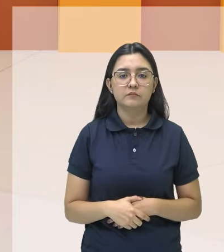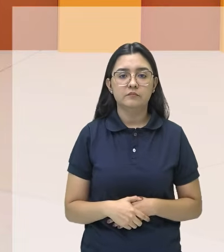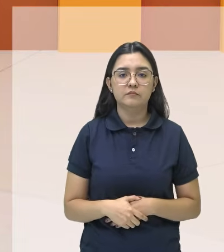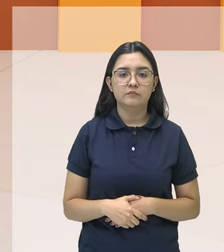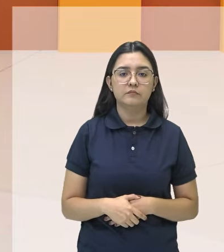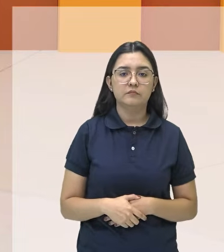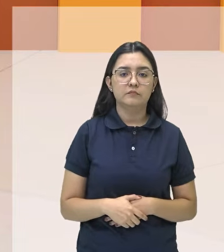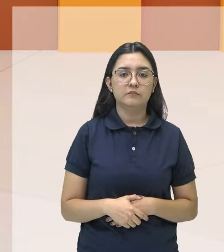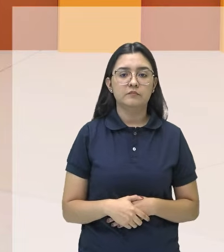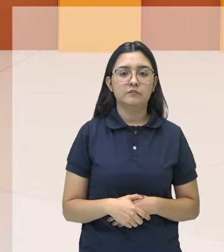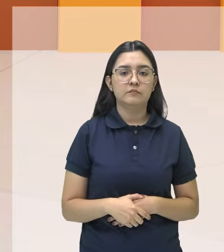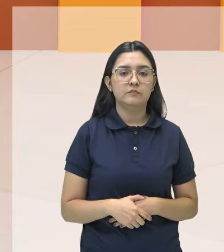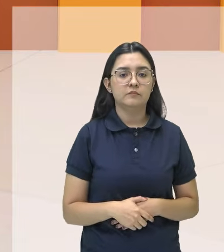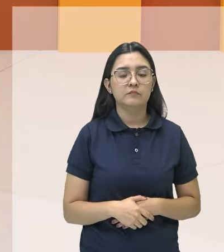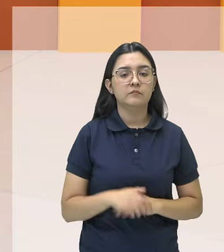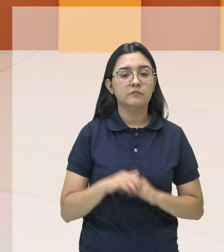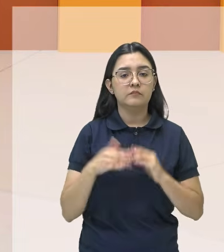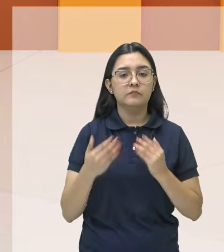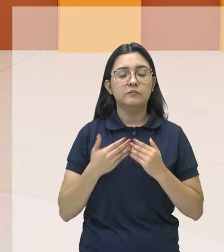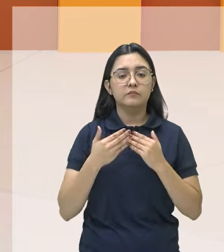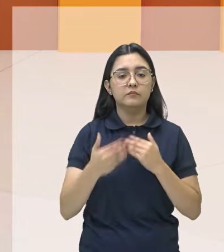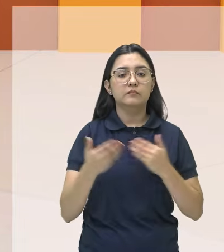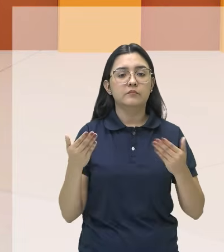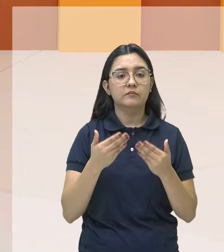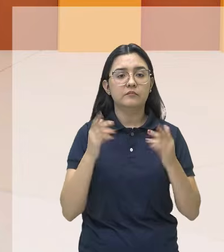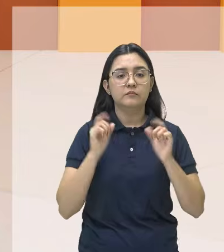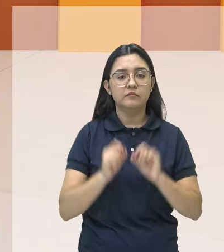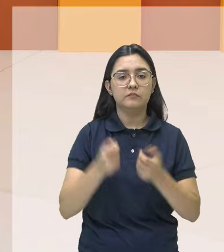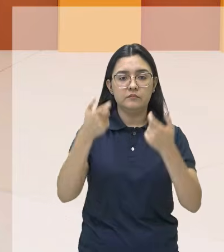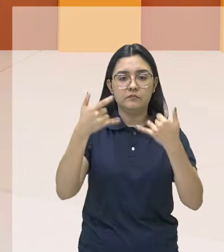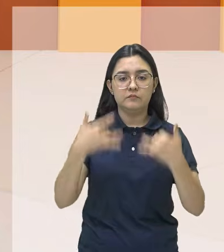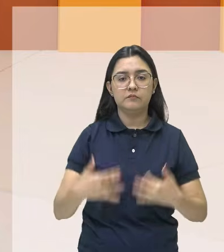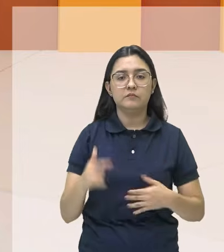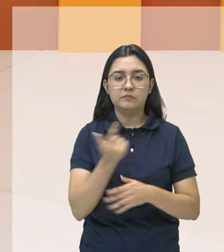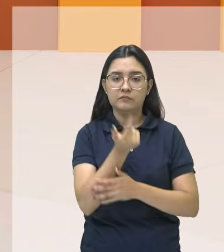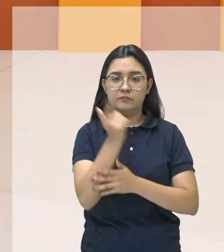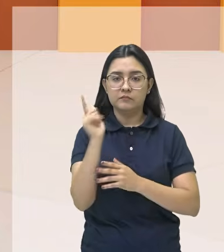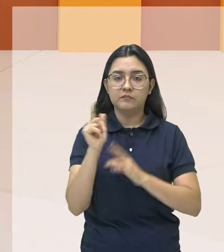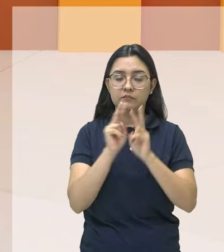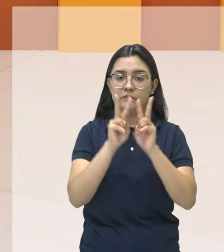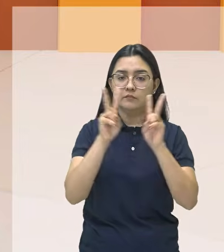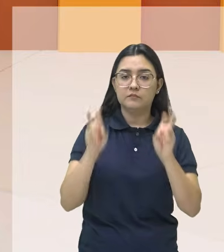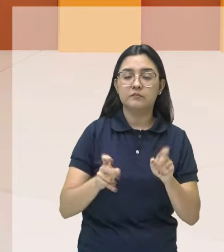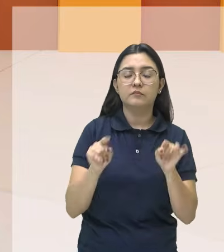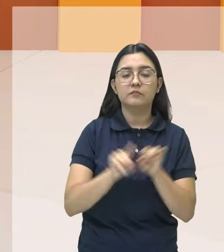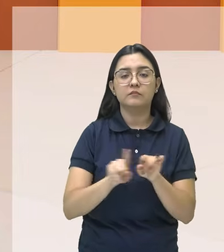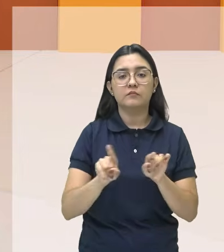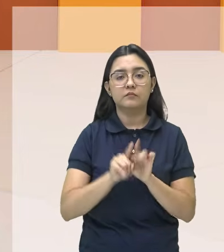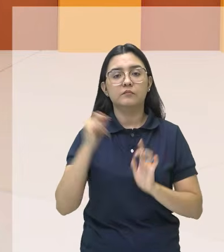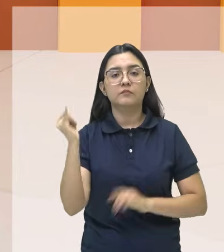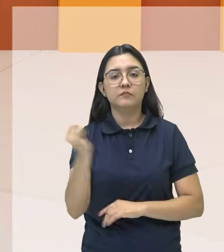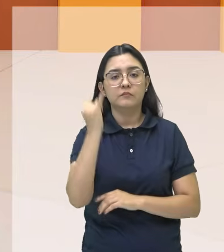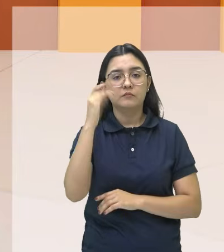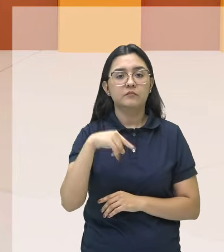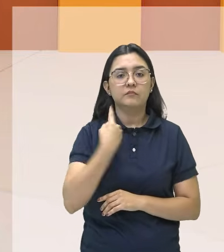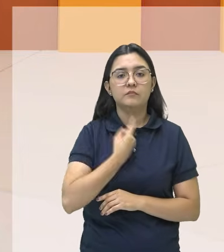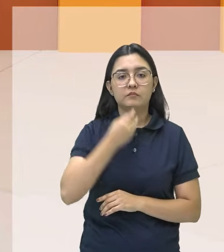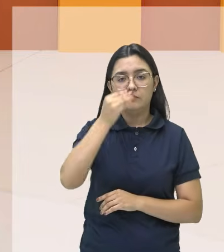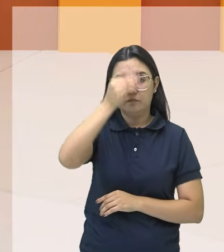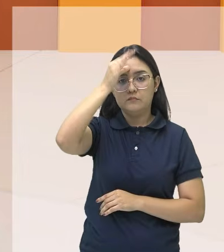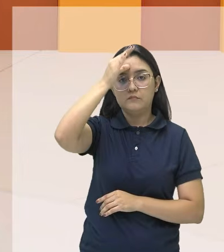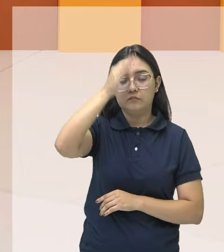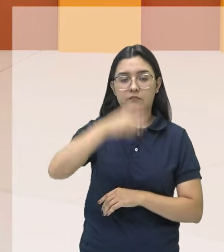Então, aqui nós vamos, a partir daqui, então, a gente vai agora falar de um outro assunto também que é muito importante para o nosso